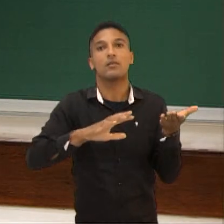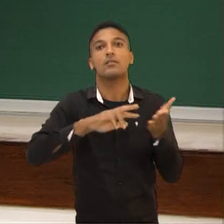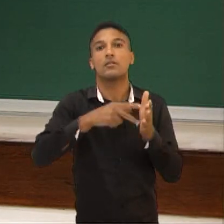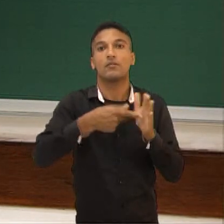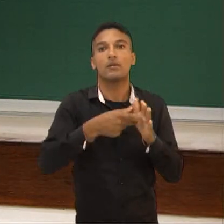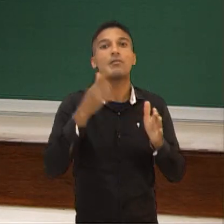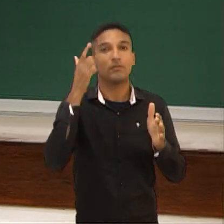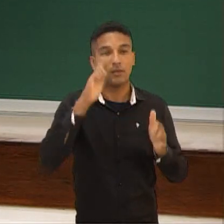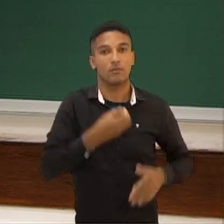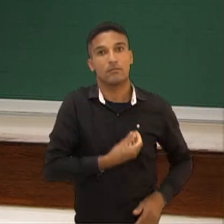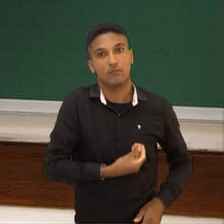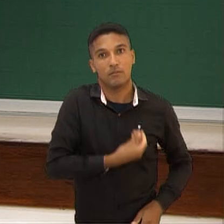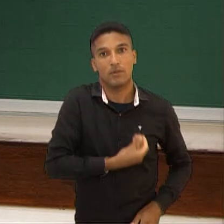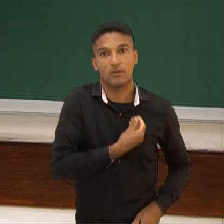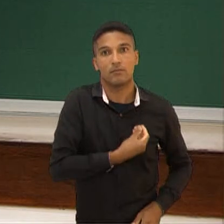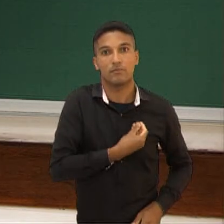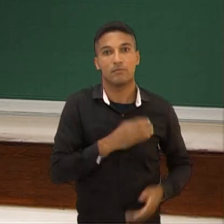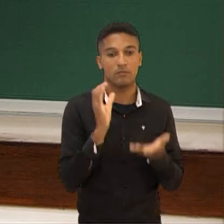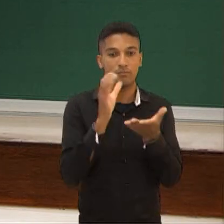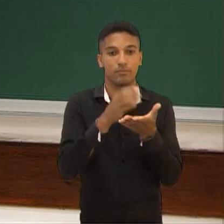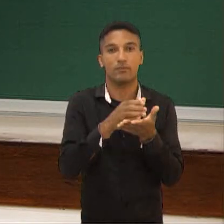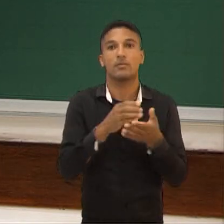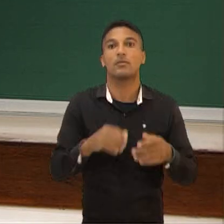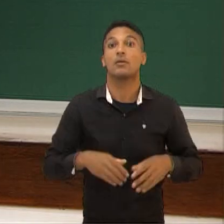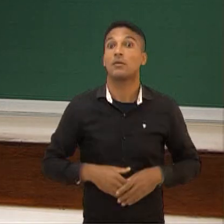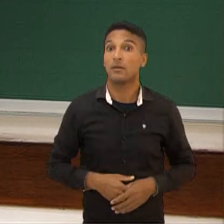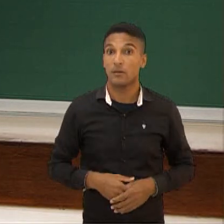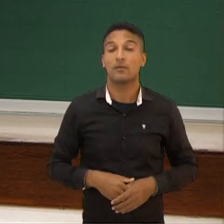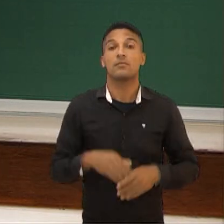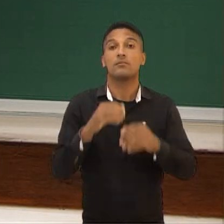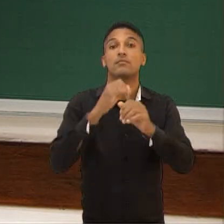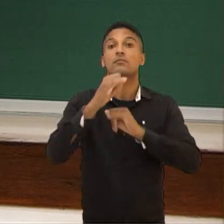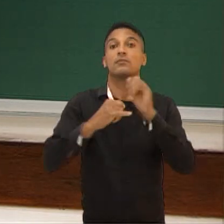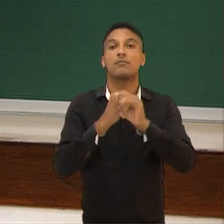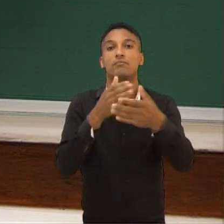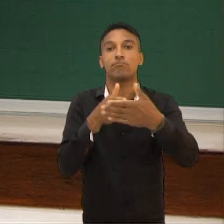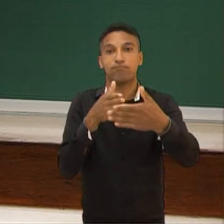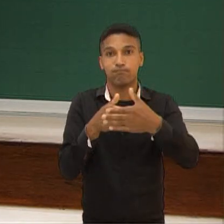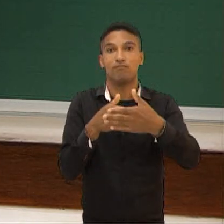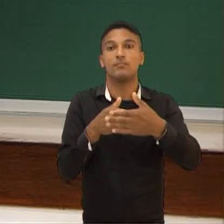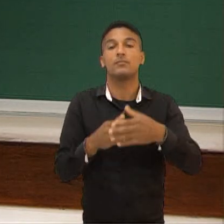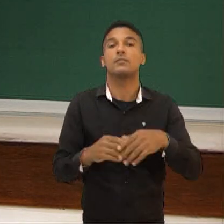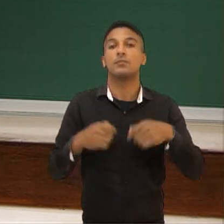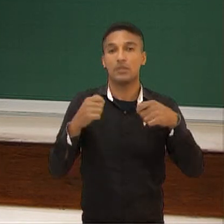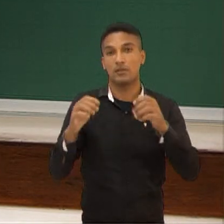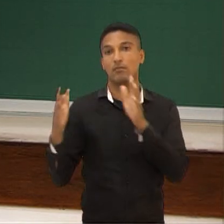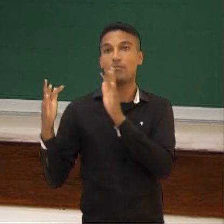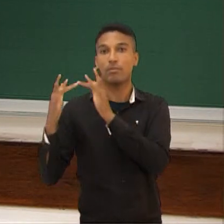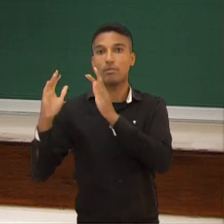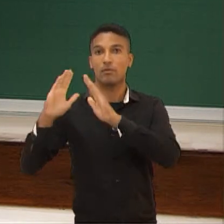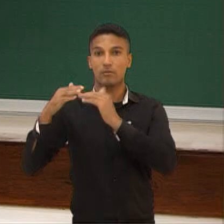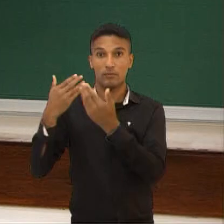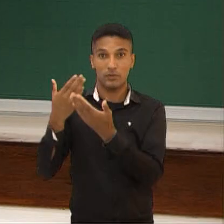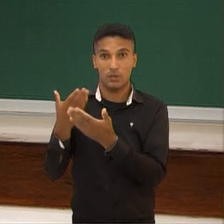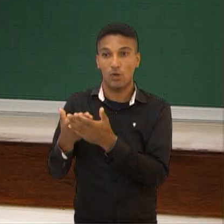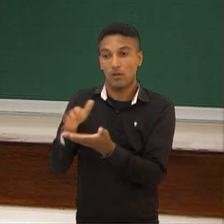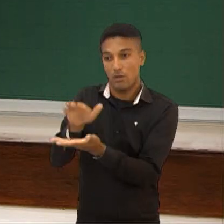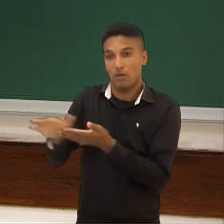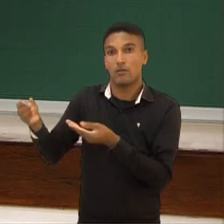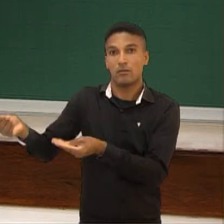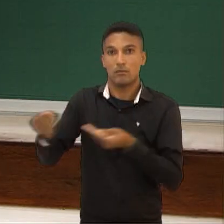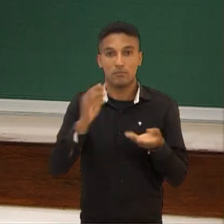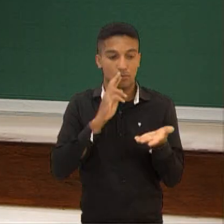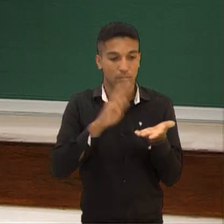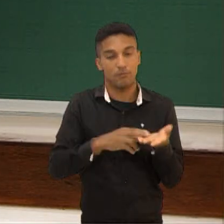não tem acesso ao Classroom, você precisa realizar as atividades e enviar lá para a escola na qual você estuda.